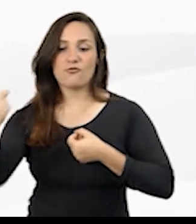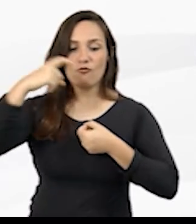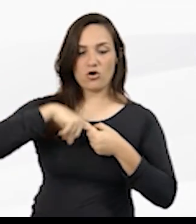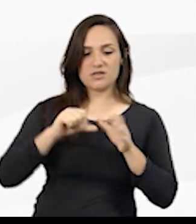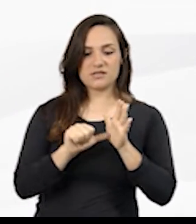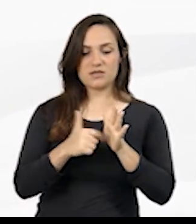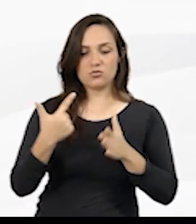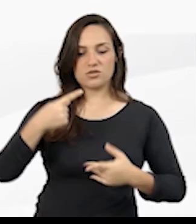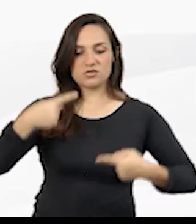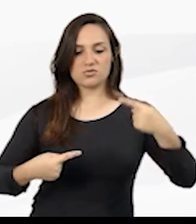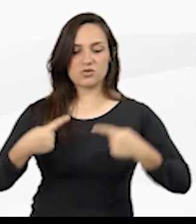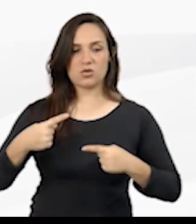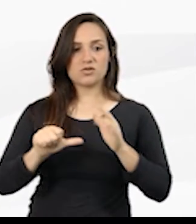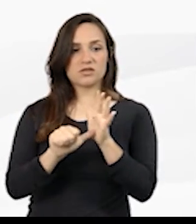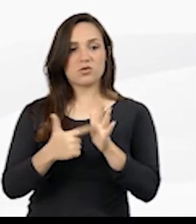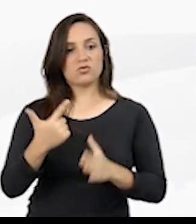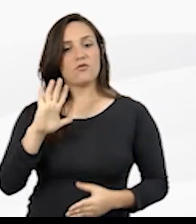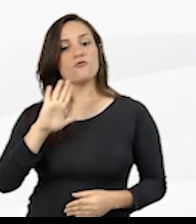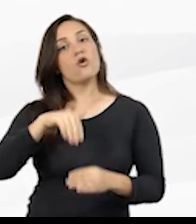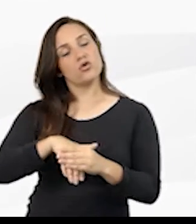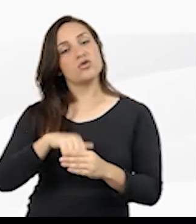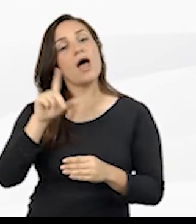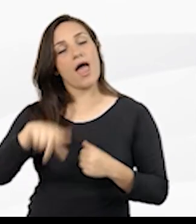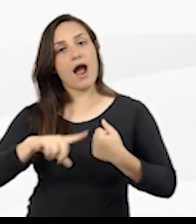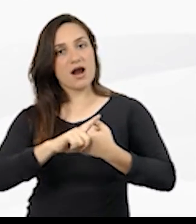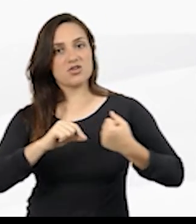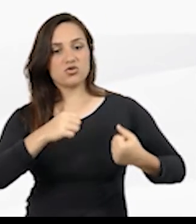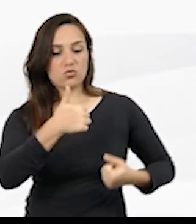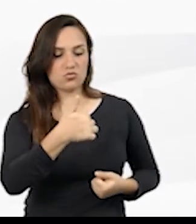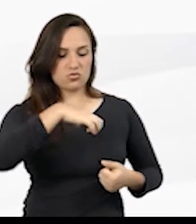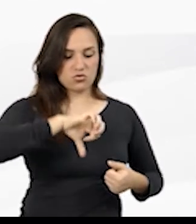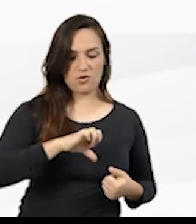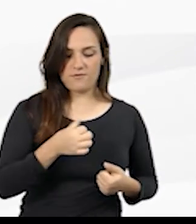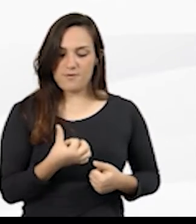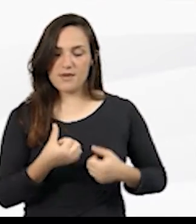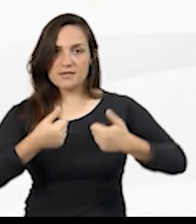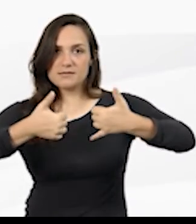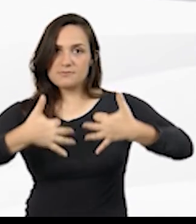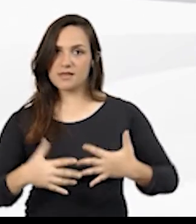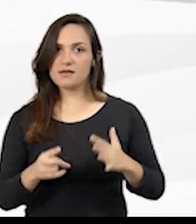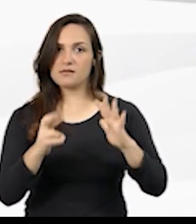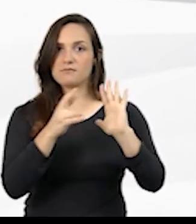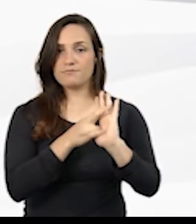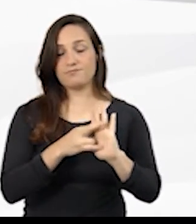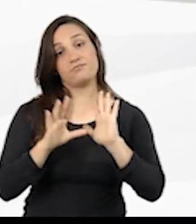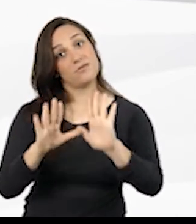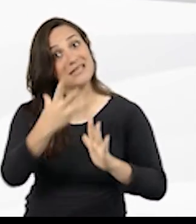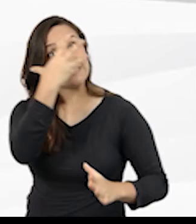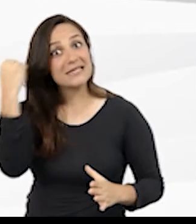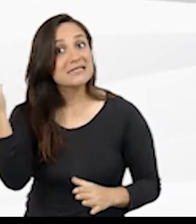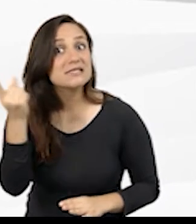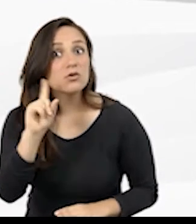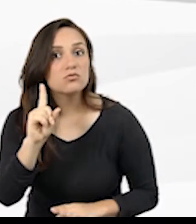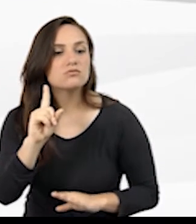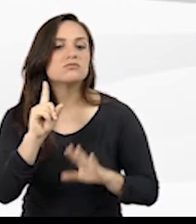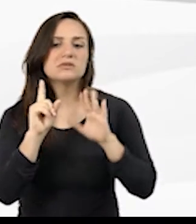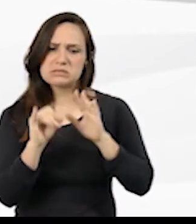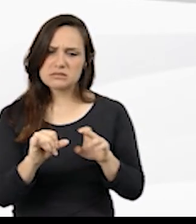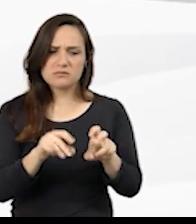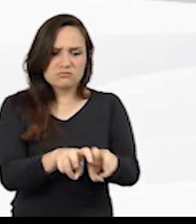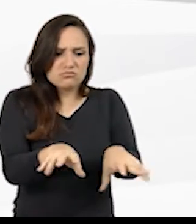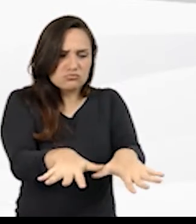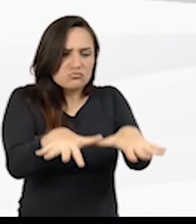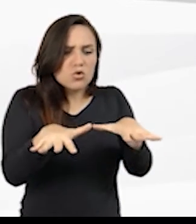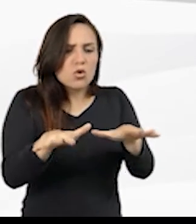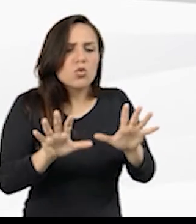discussão e votação. Isto está previsto no artigo 196. E não se esqueça, após o plenário